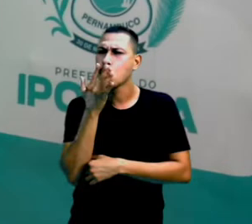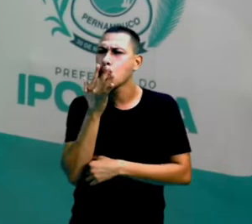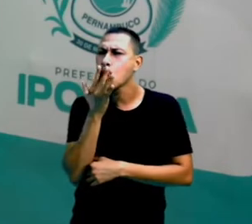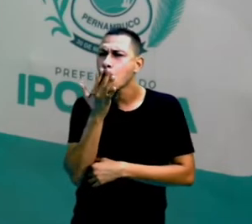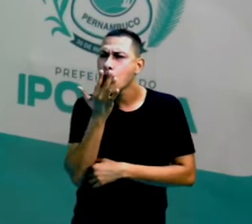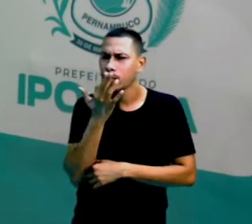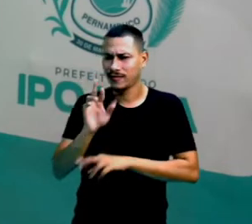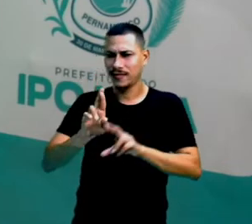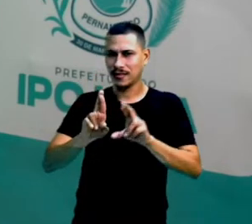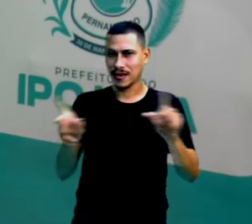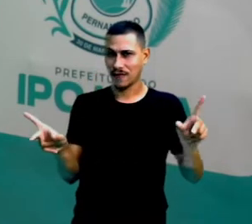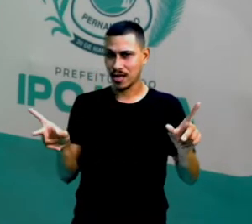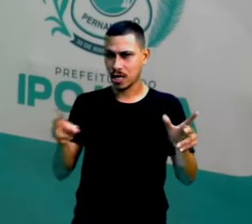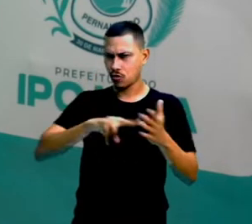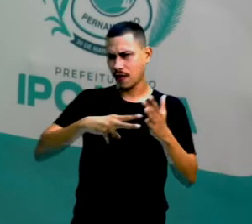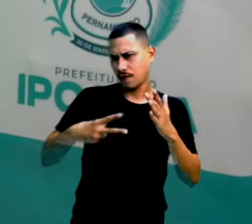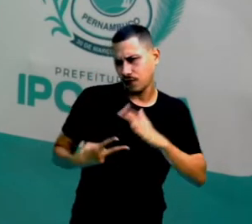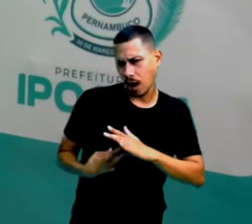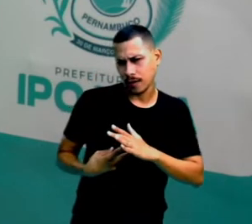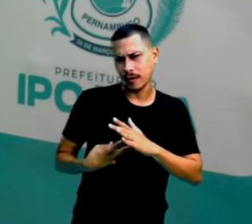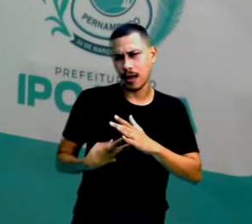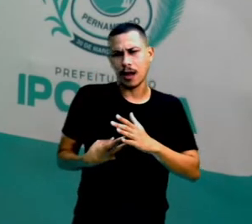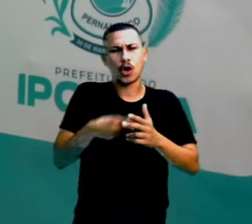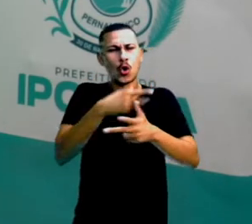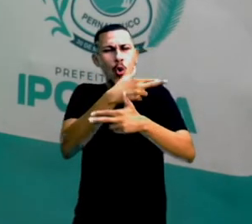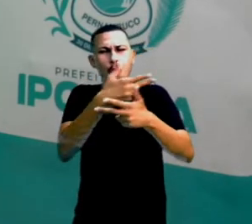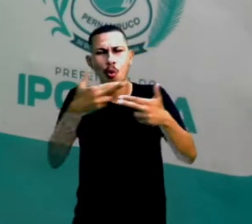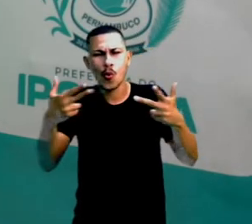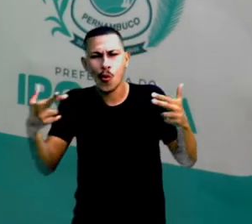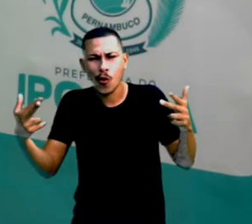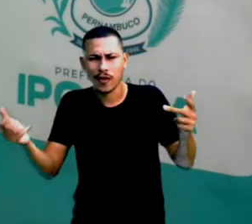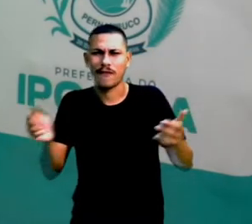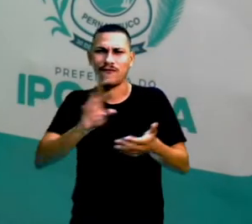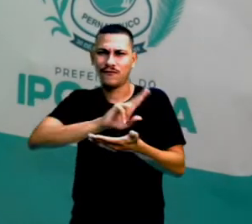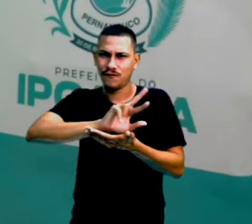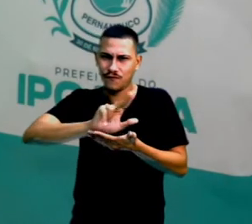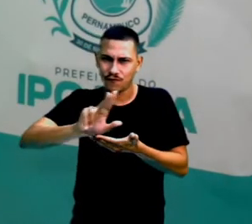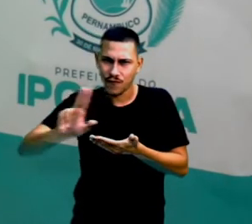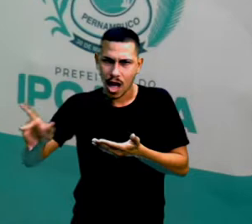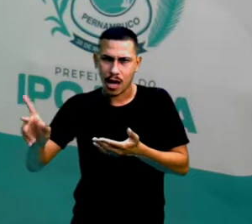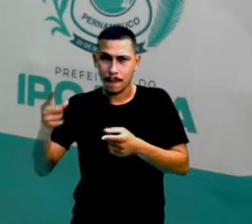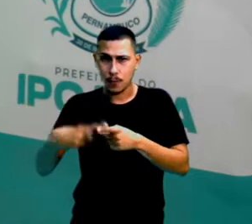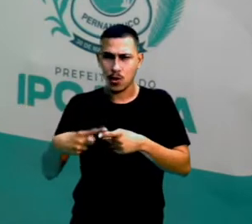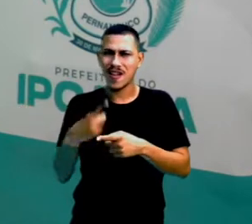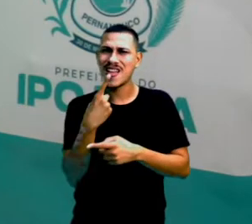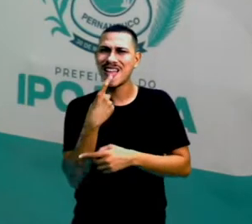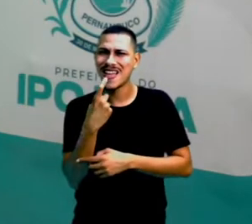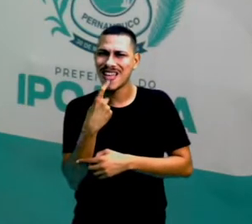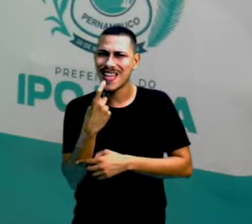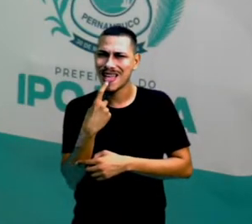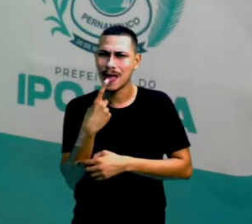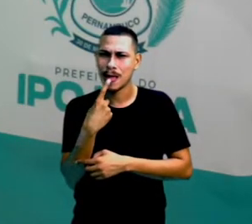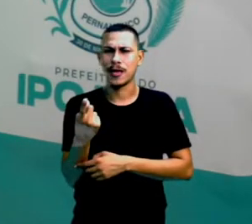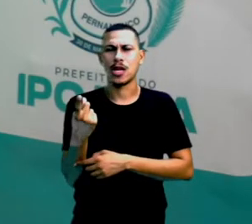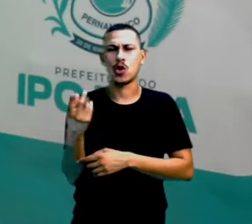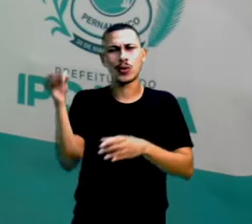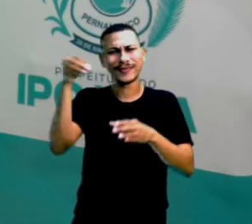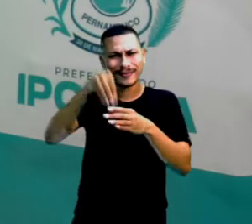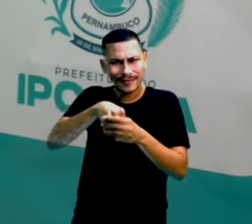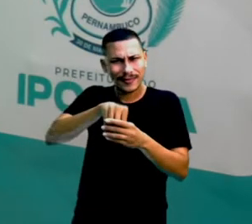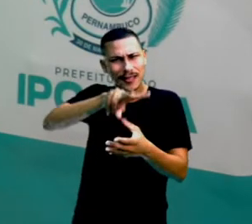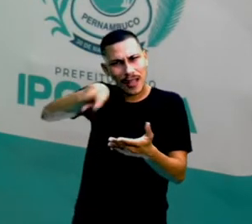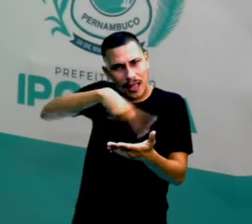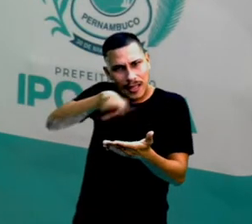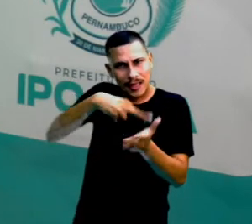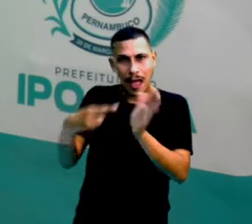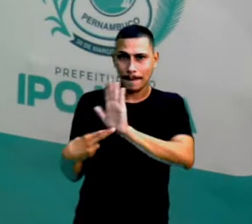são muito significativas, são muito representativas. E o vermelho para eles, dentro do kabuki,